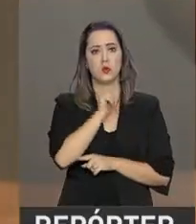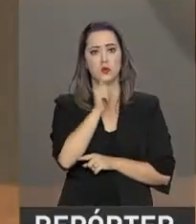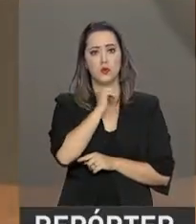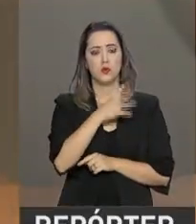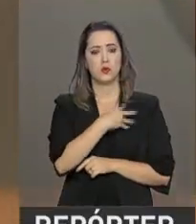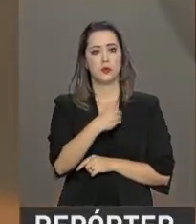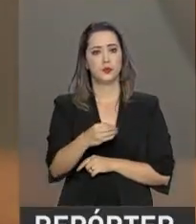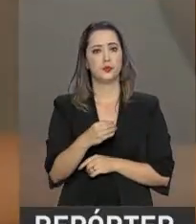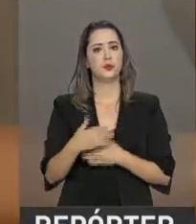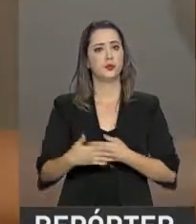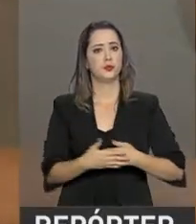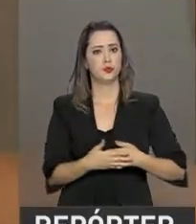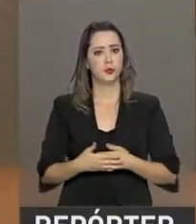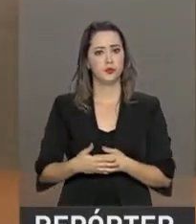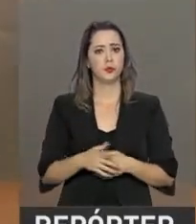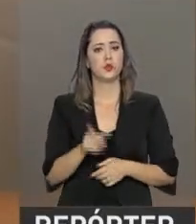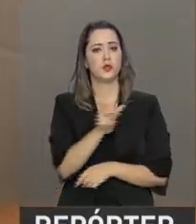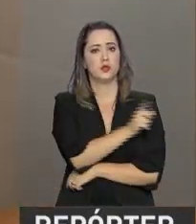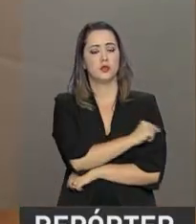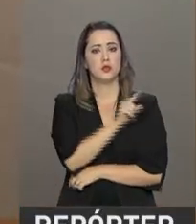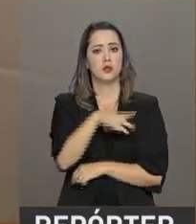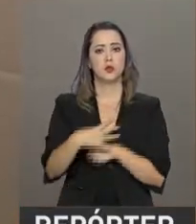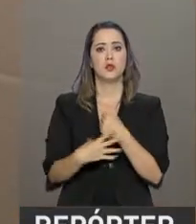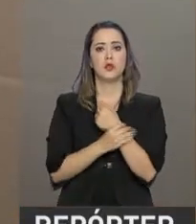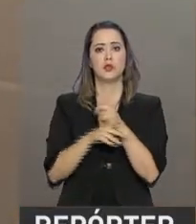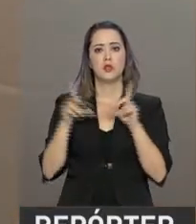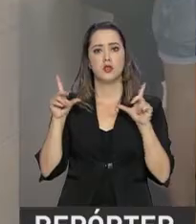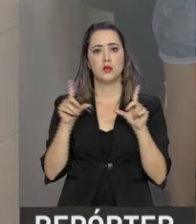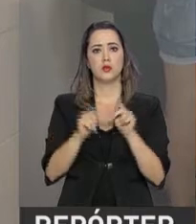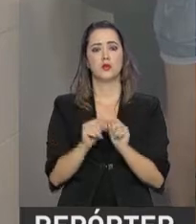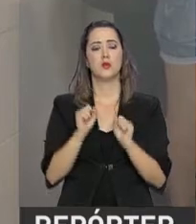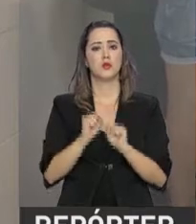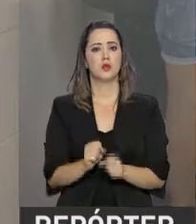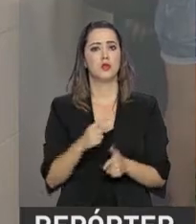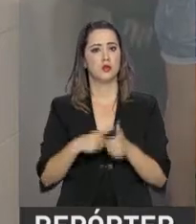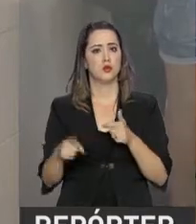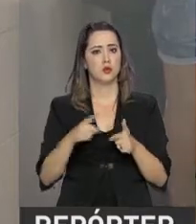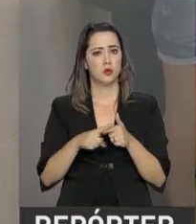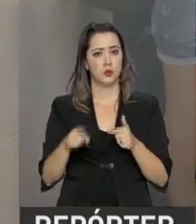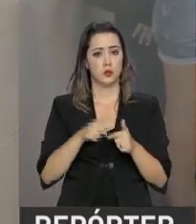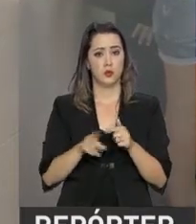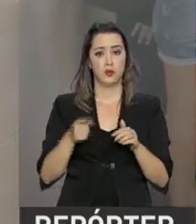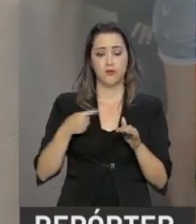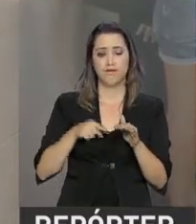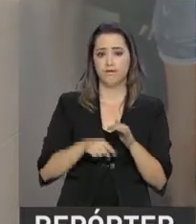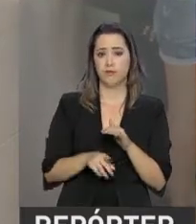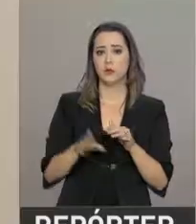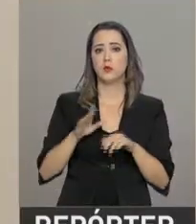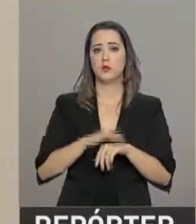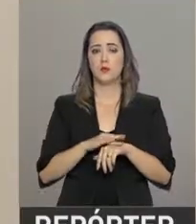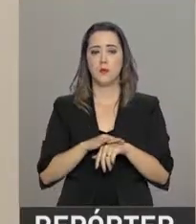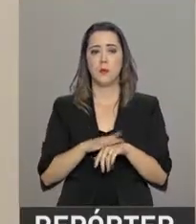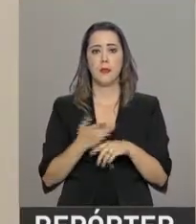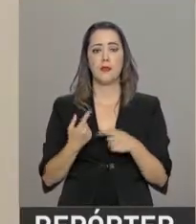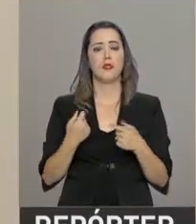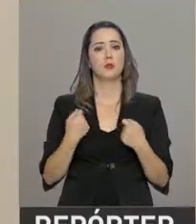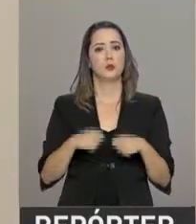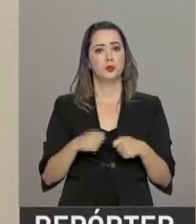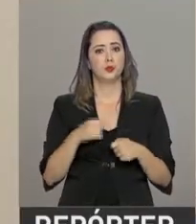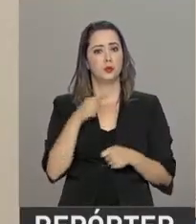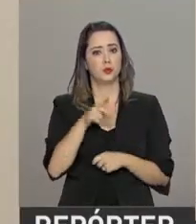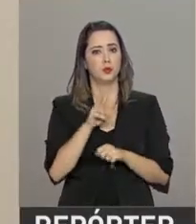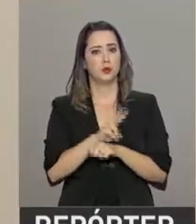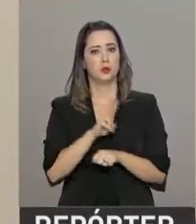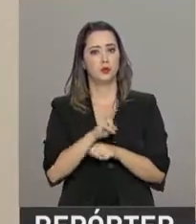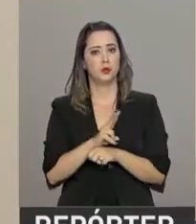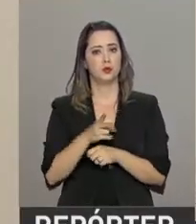mulheres com filhos recém-nascidos. A vacina é segura e reduz a possibilidade de casos graves da doença e internações.